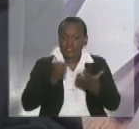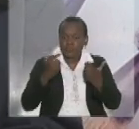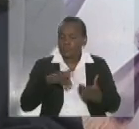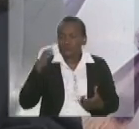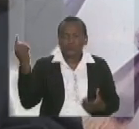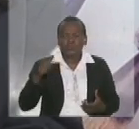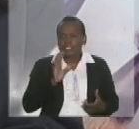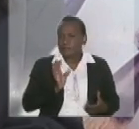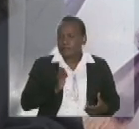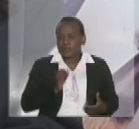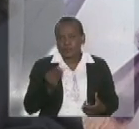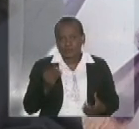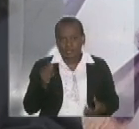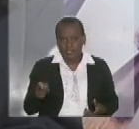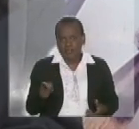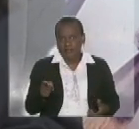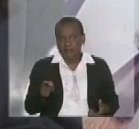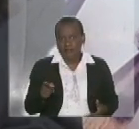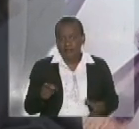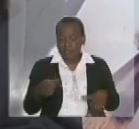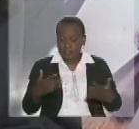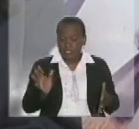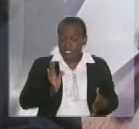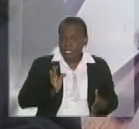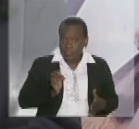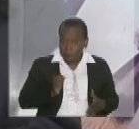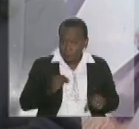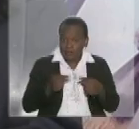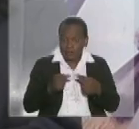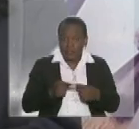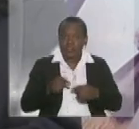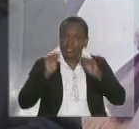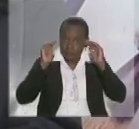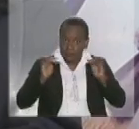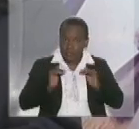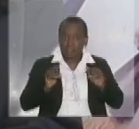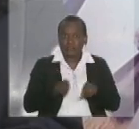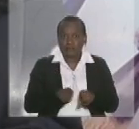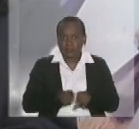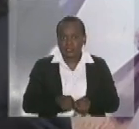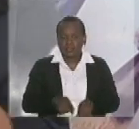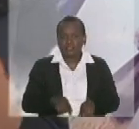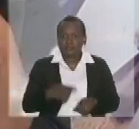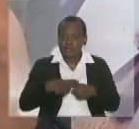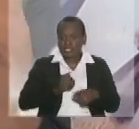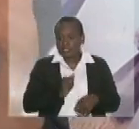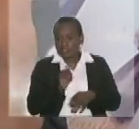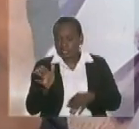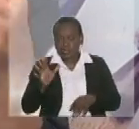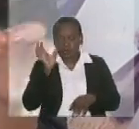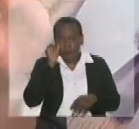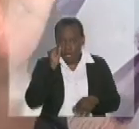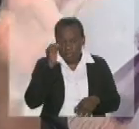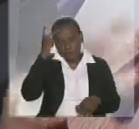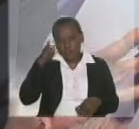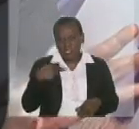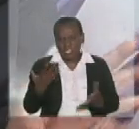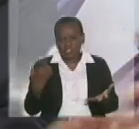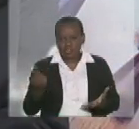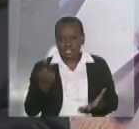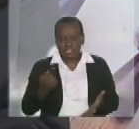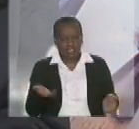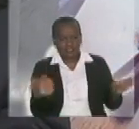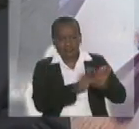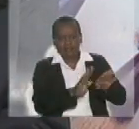assim que ele era muito amado, muito amado. E esse amor vem com respeito para com ele também, porque quando ele entra no quarto para ficar na